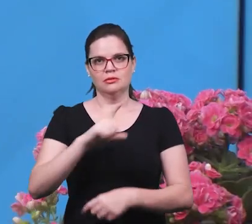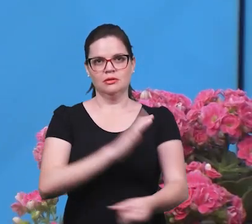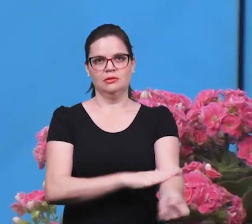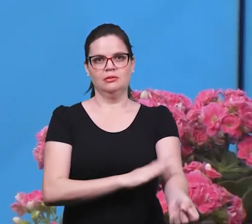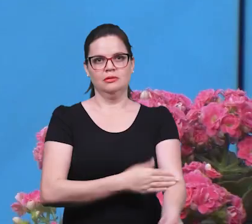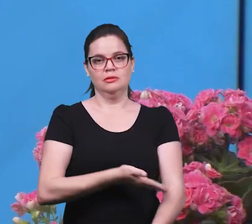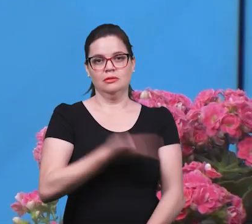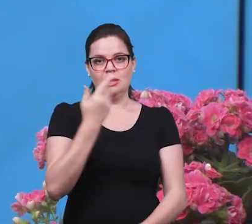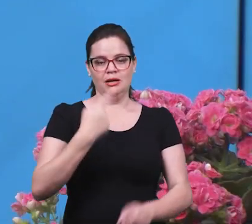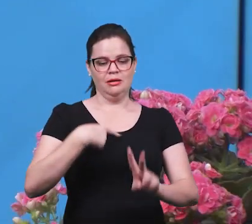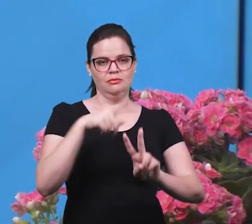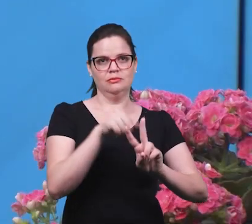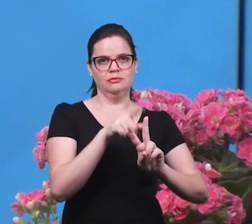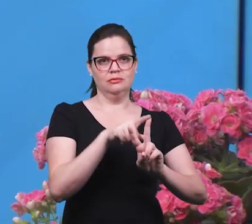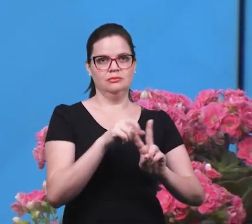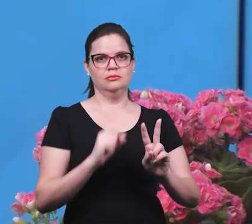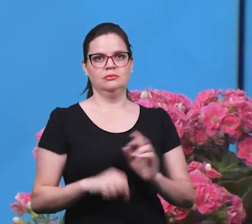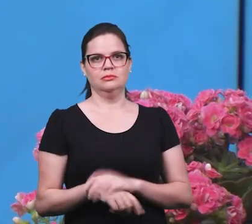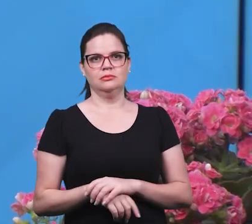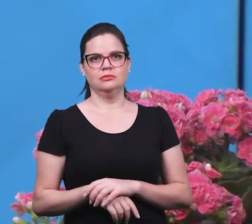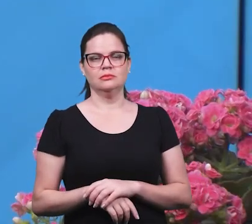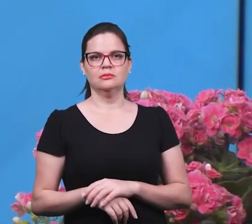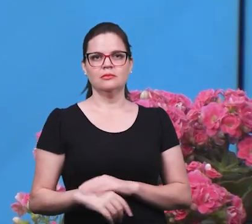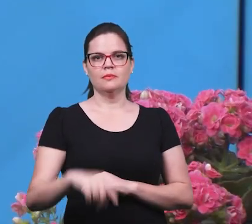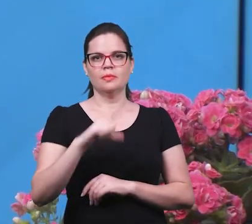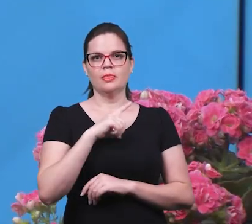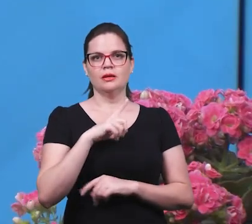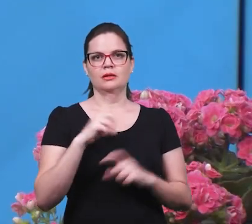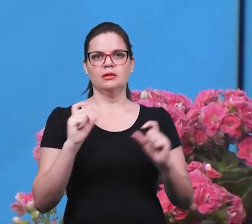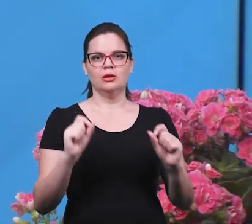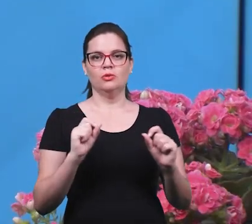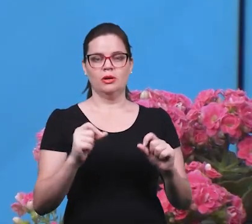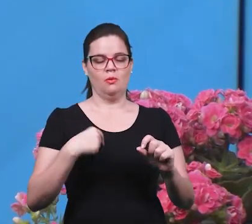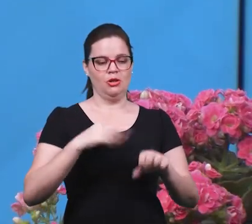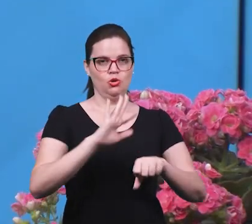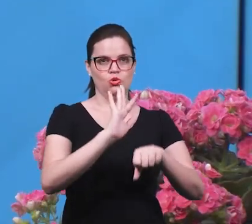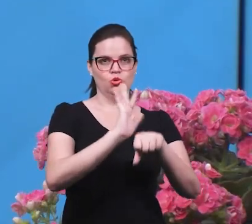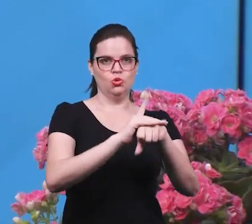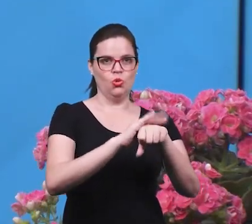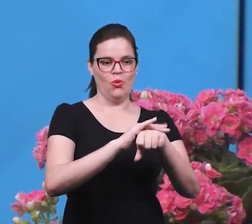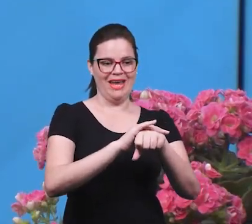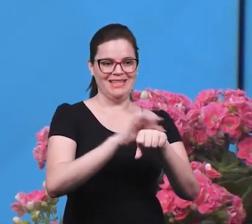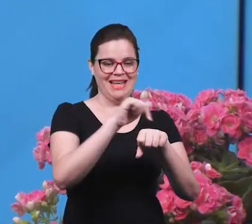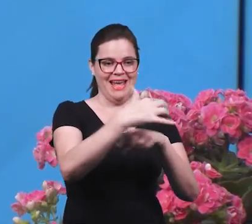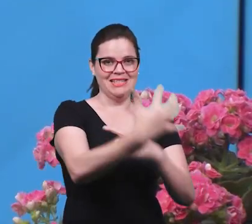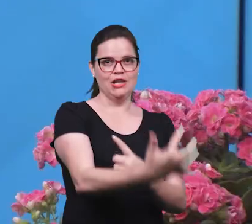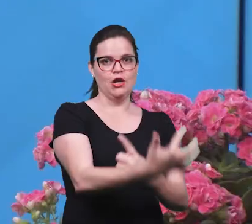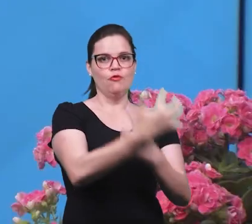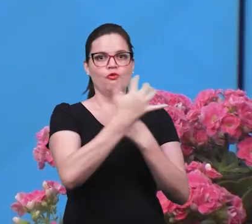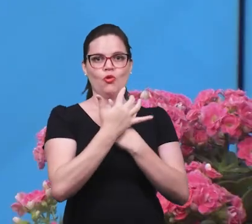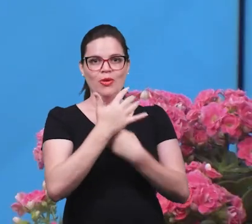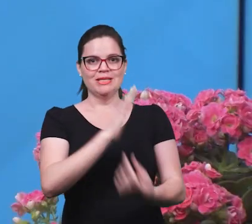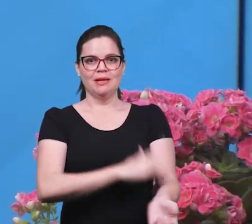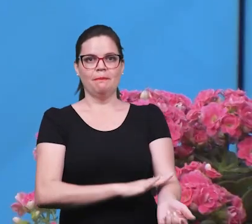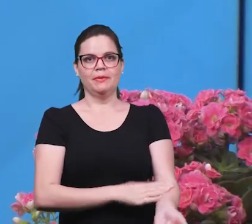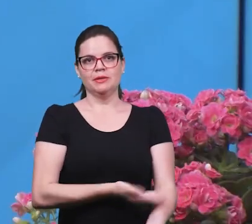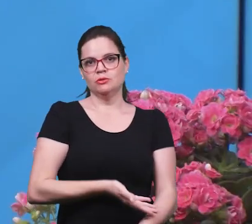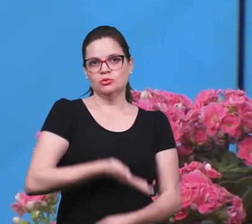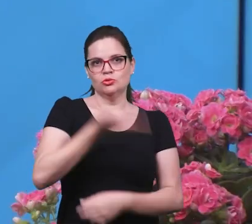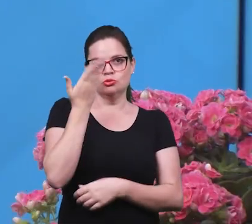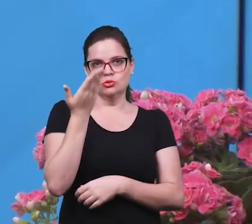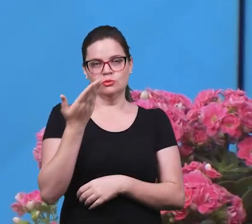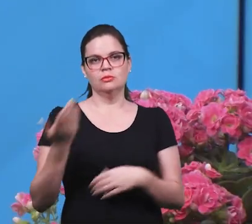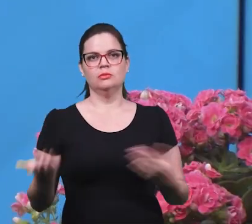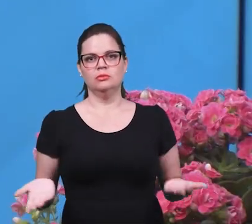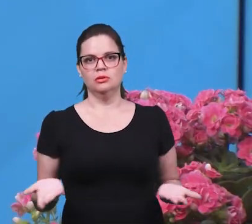hipertensão secundária, isto é, sim. eu tenho uma doença que é causada por uma outra doença, por exemplo, a síndrome